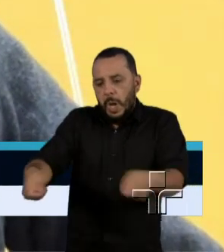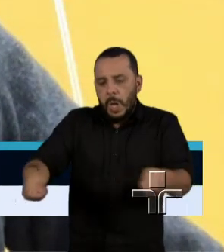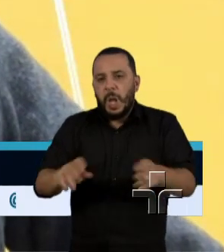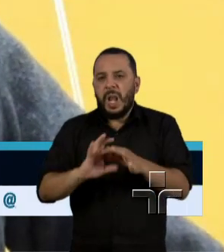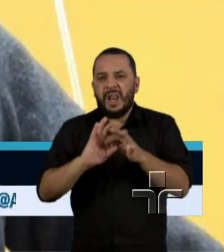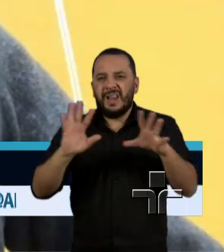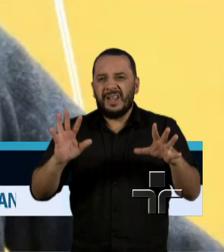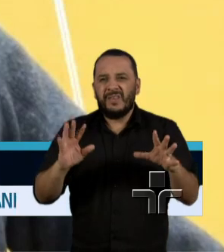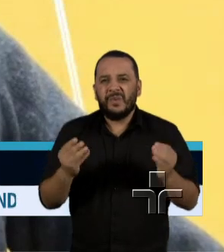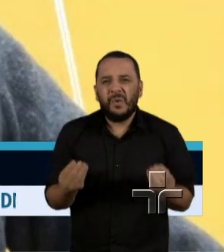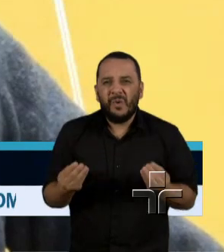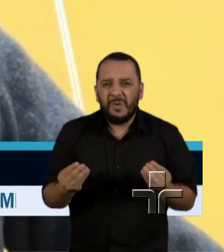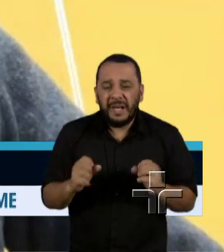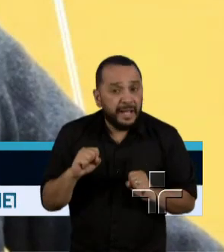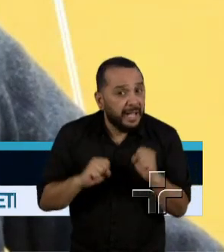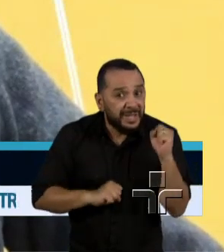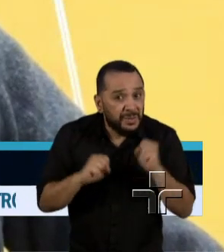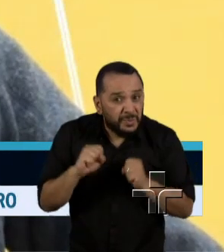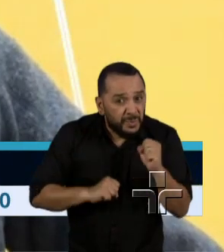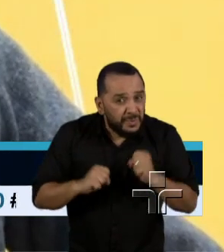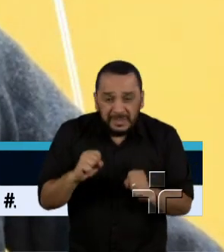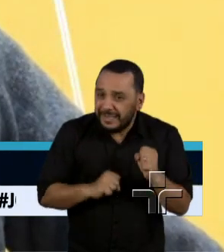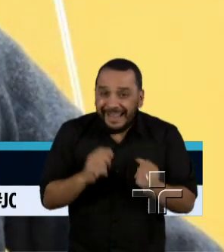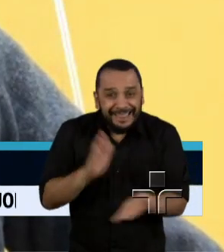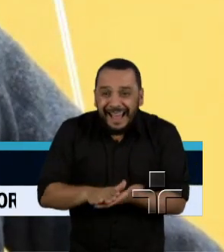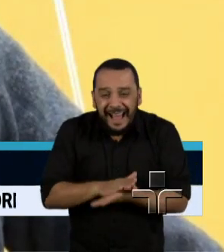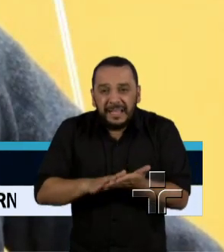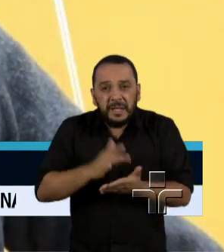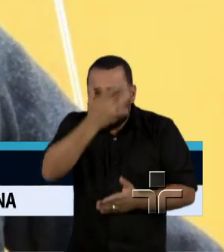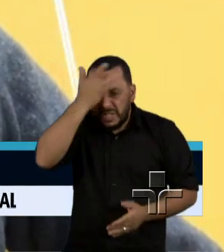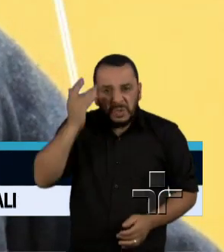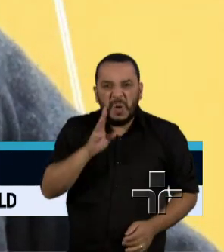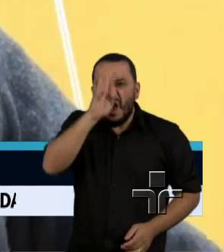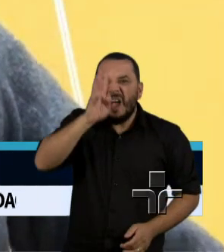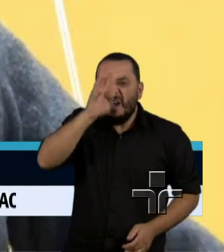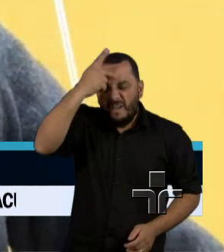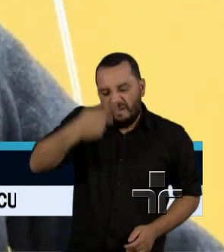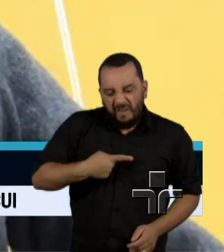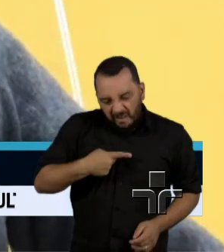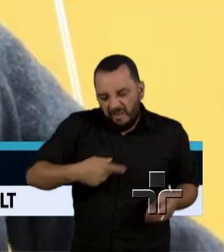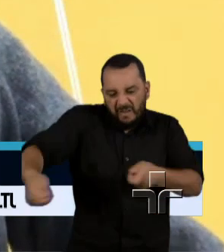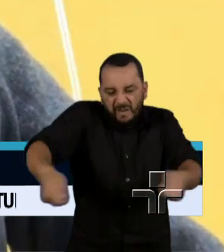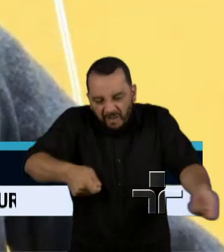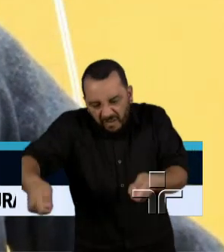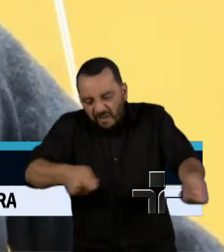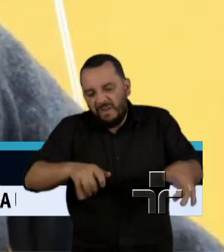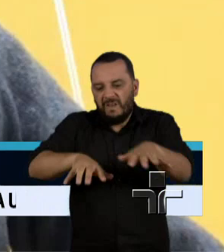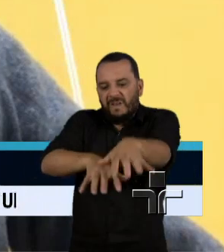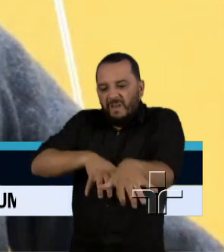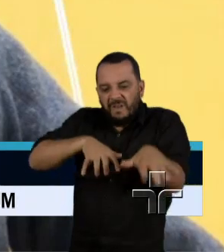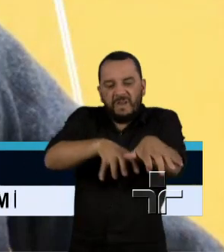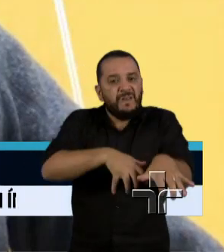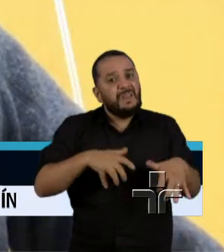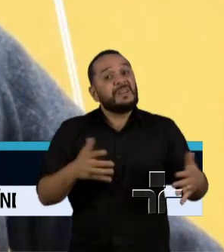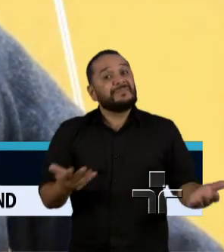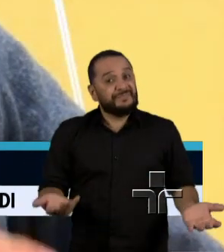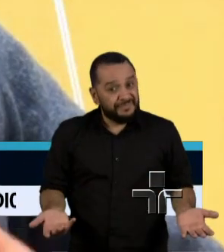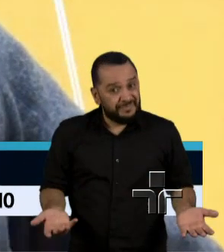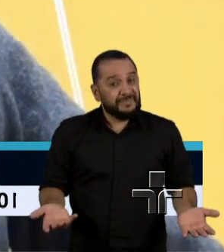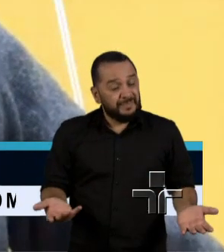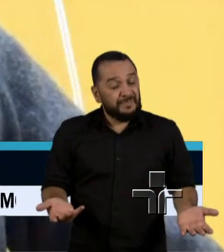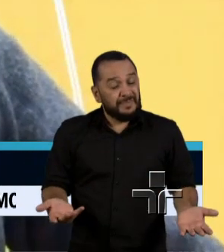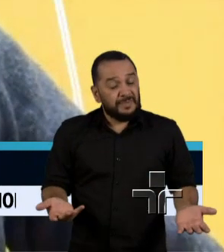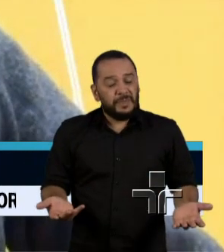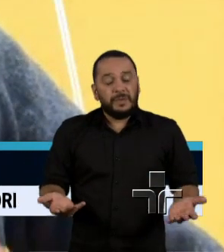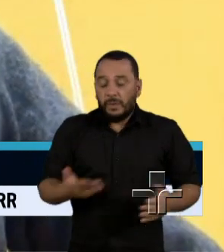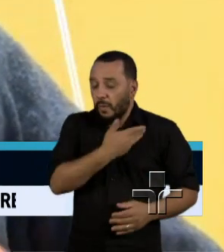tipo de indústria minerária, nem no Brasil, nem no mundo. Então, o importante é que o governo tem que dar